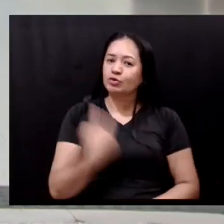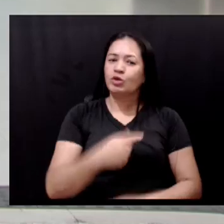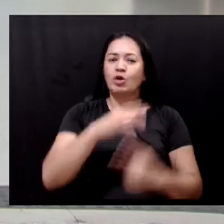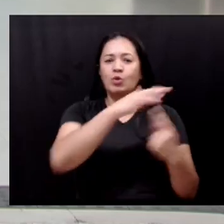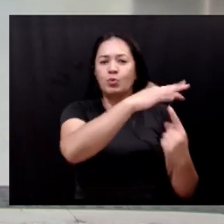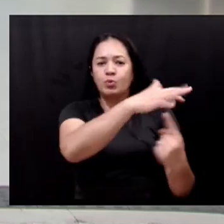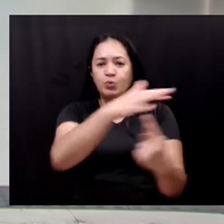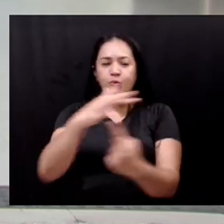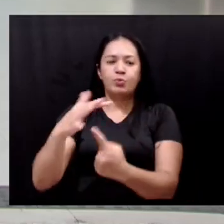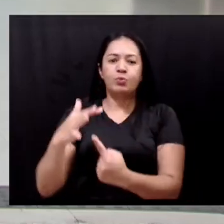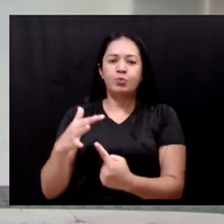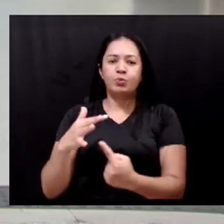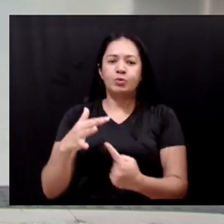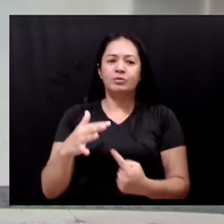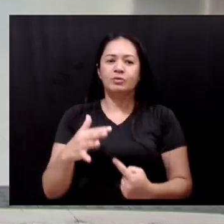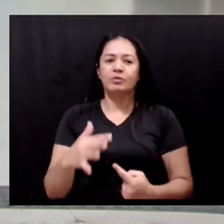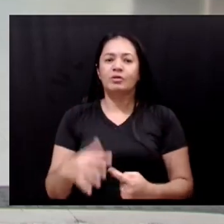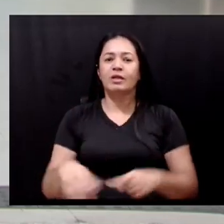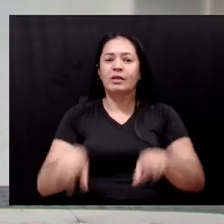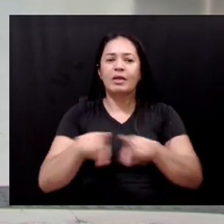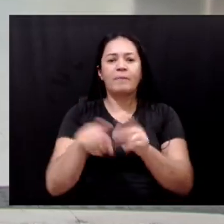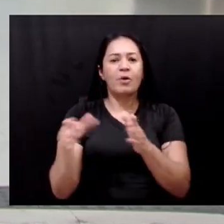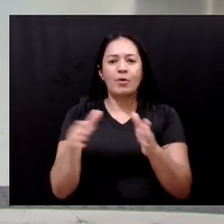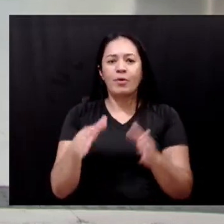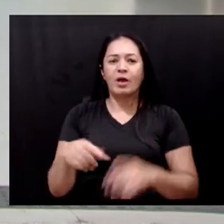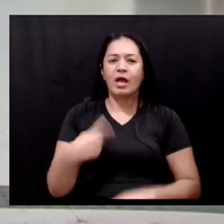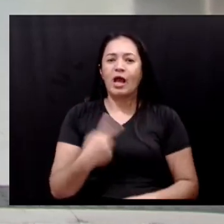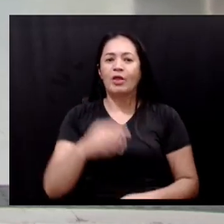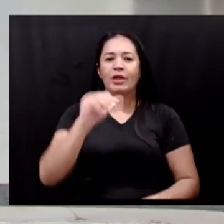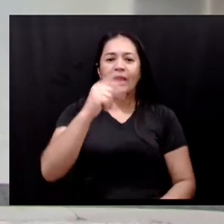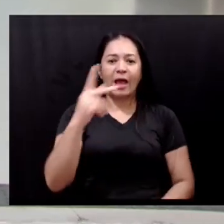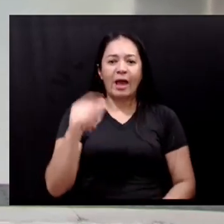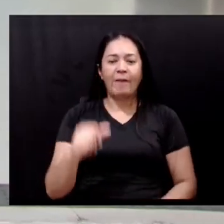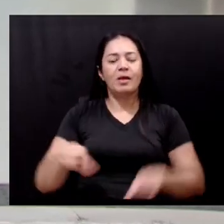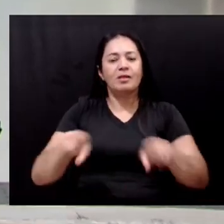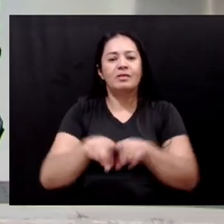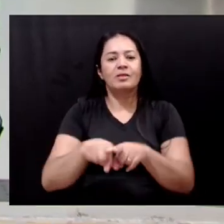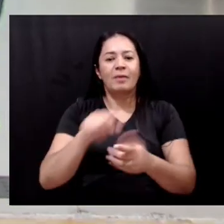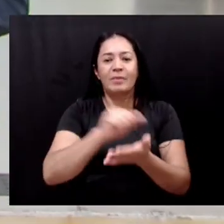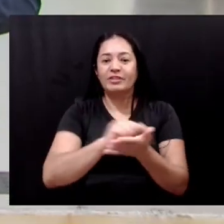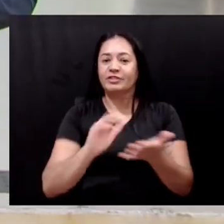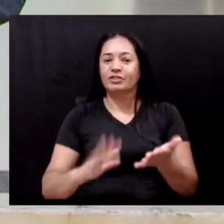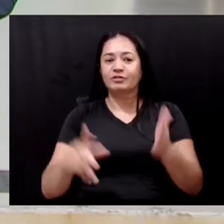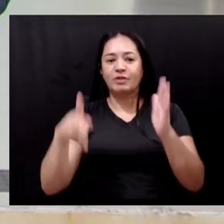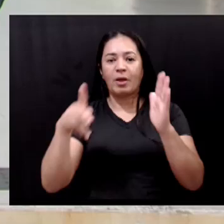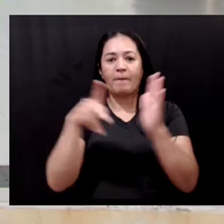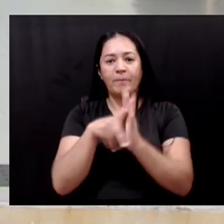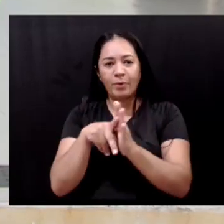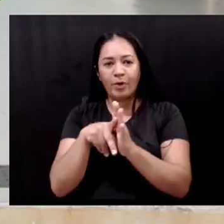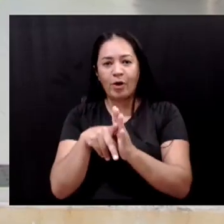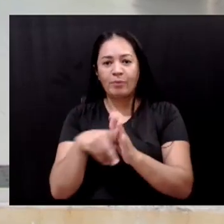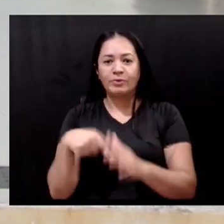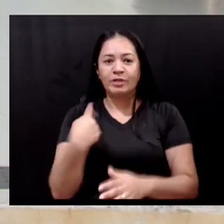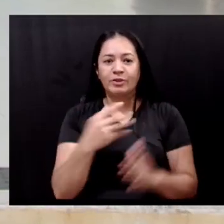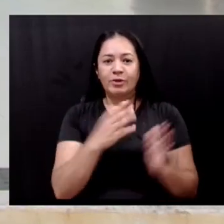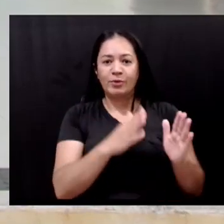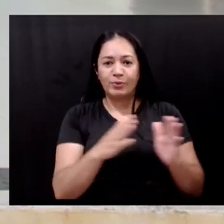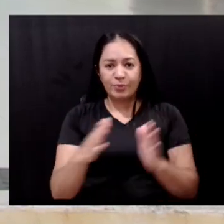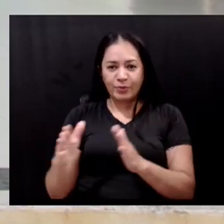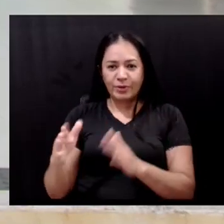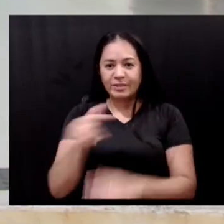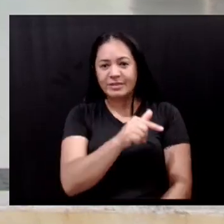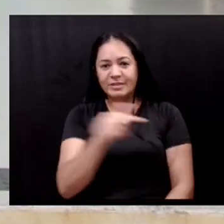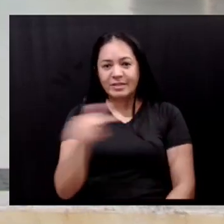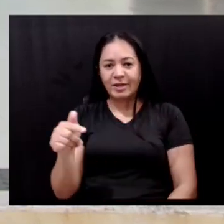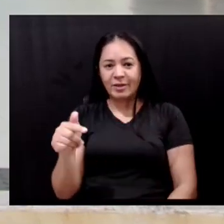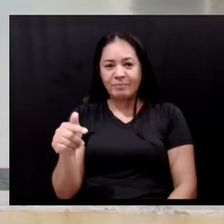os parques lineares, a nossa APA e as atividades da nossa programação da Semana do Meio Ambiente. É só você